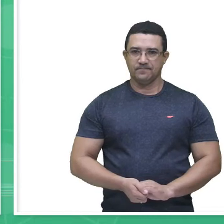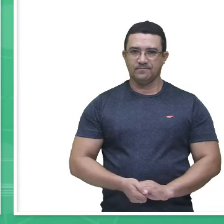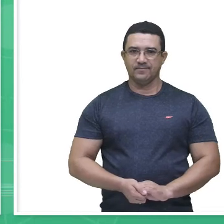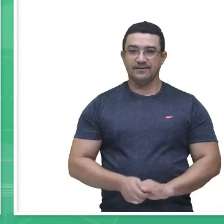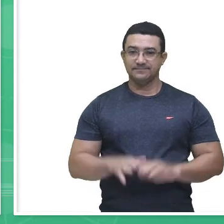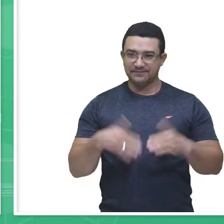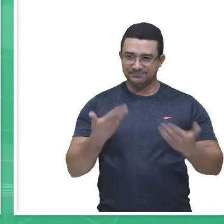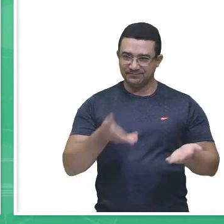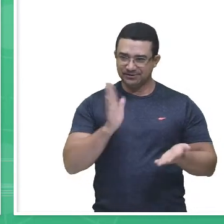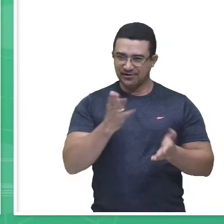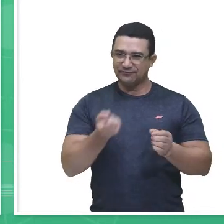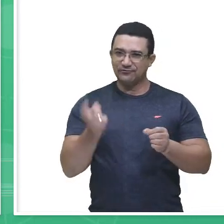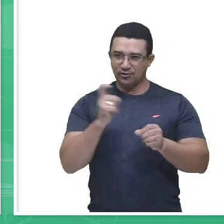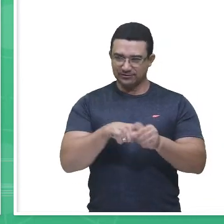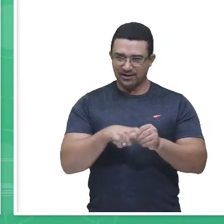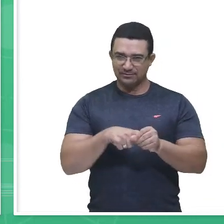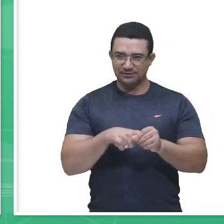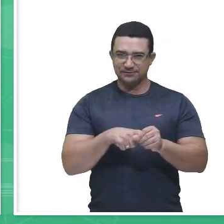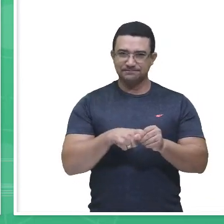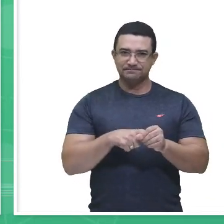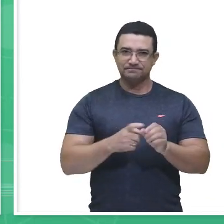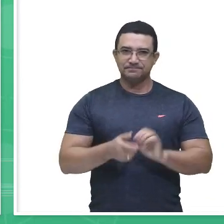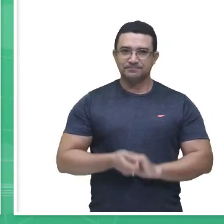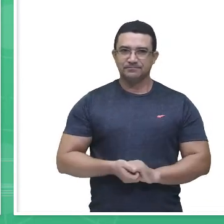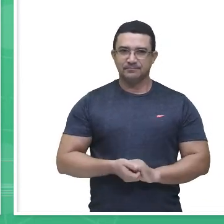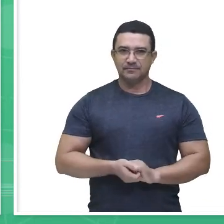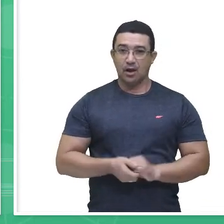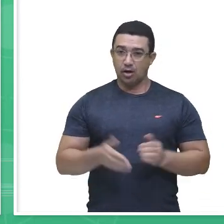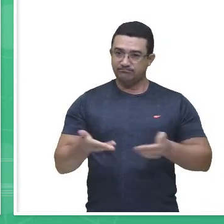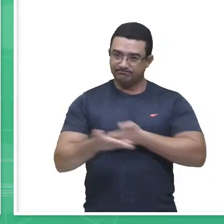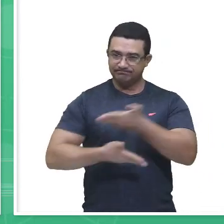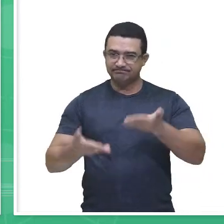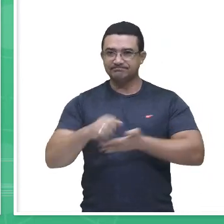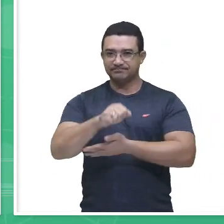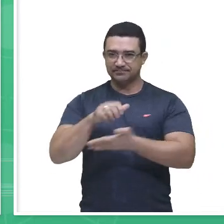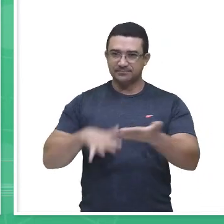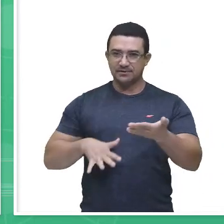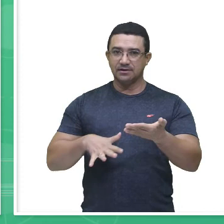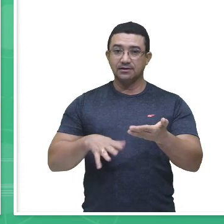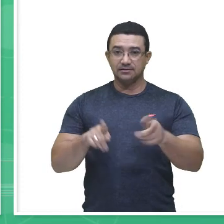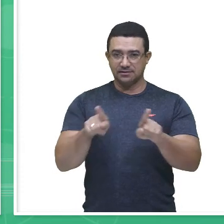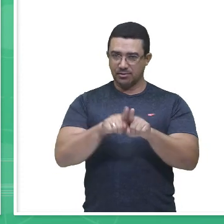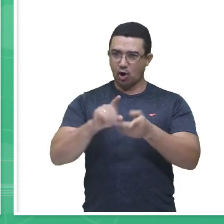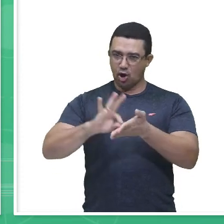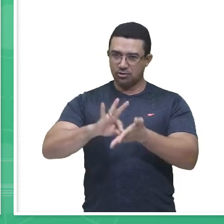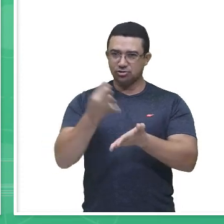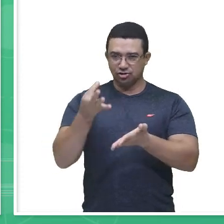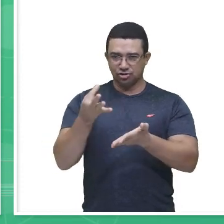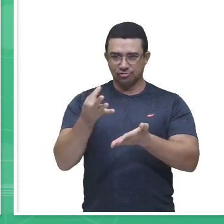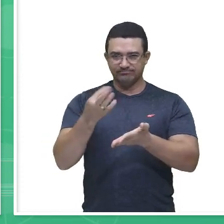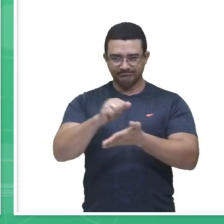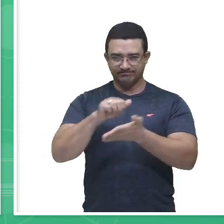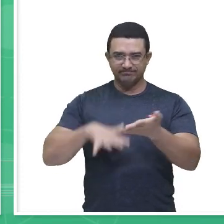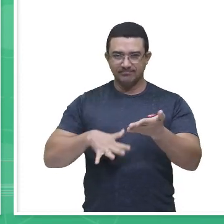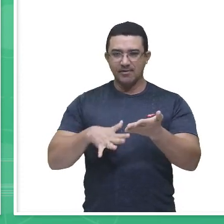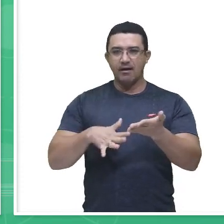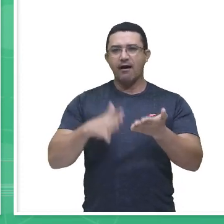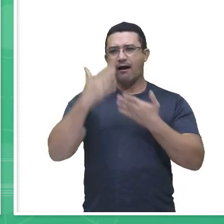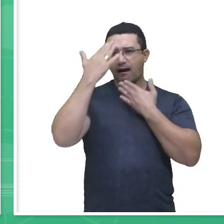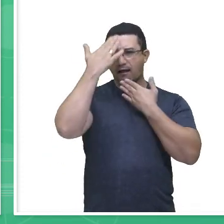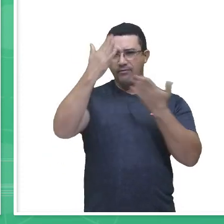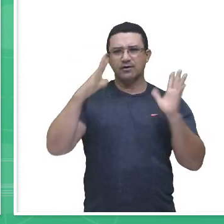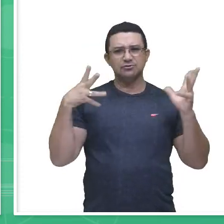Muito bem, pessoal, voltamos agora para a nossa interatividade e para corrigir o nosso exercício também. Já agradeço a participação